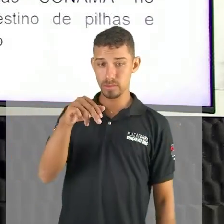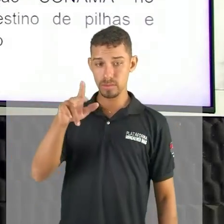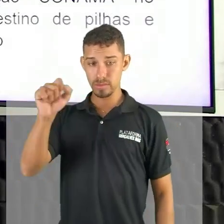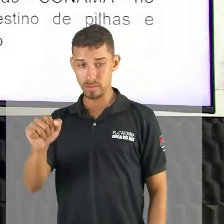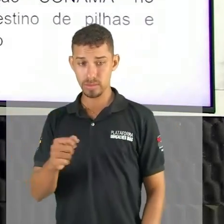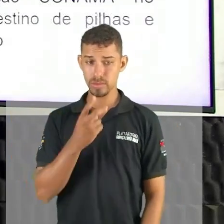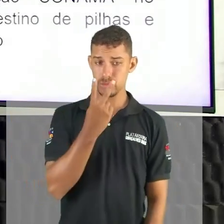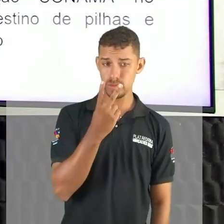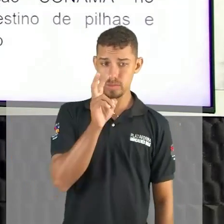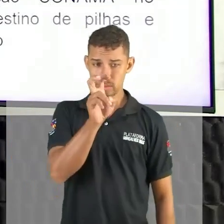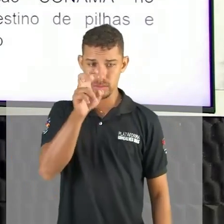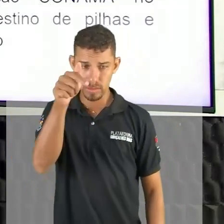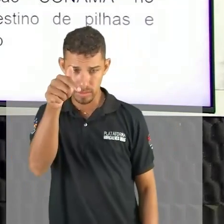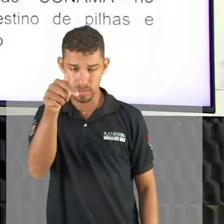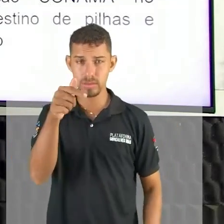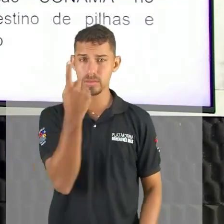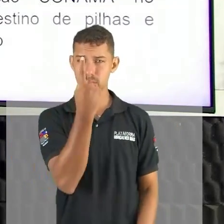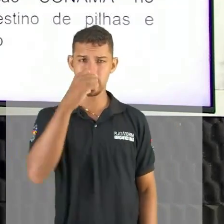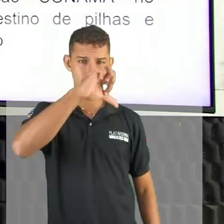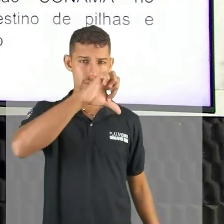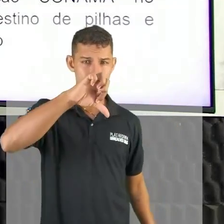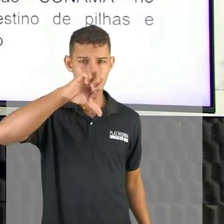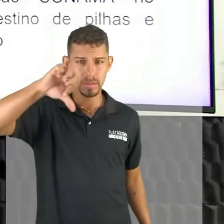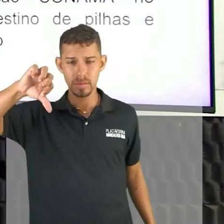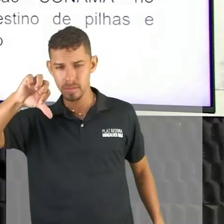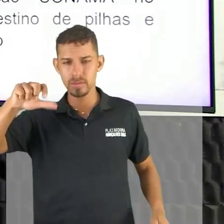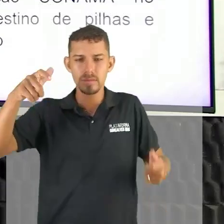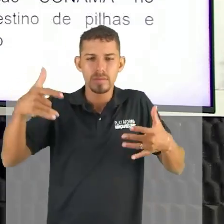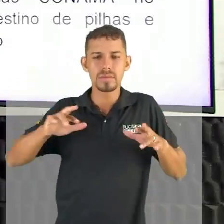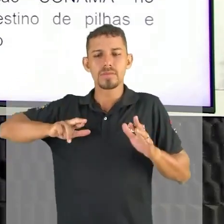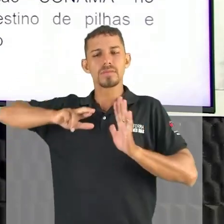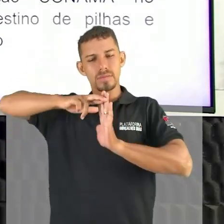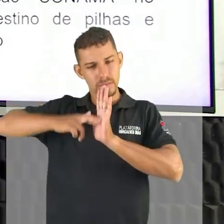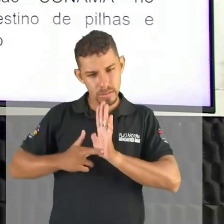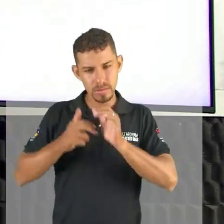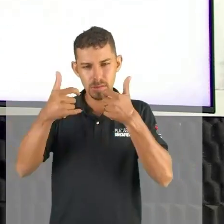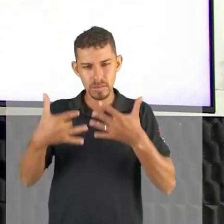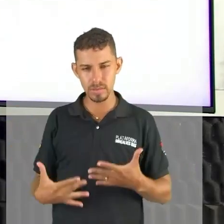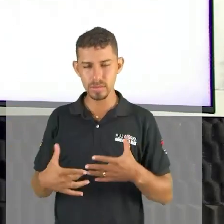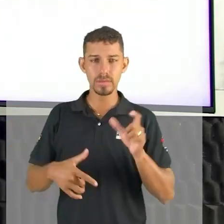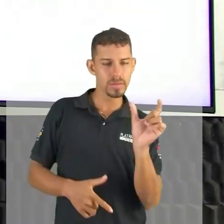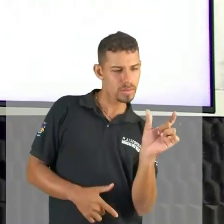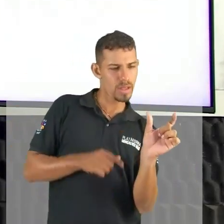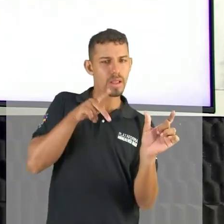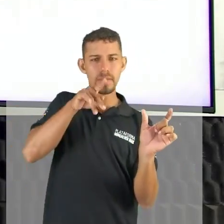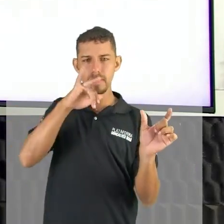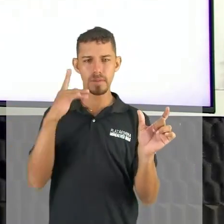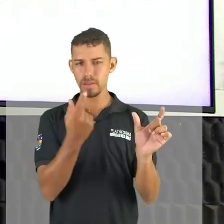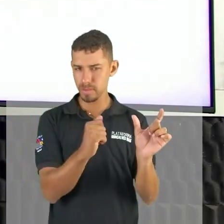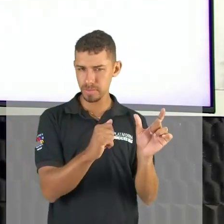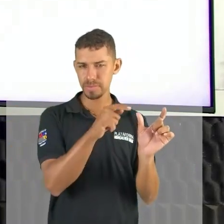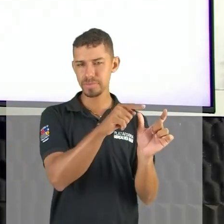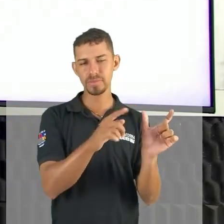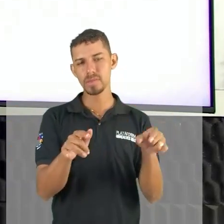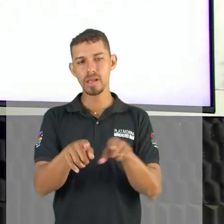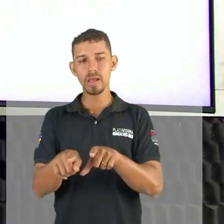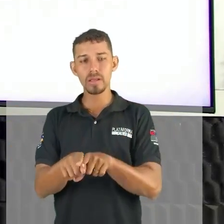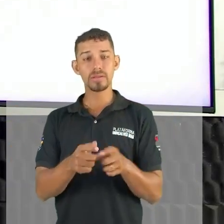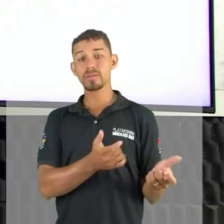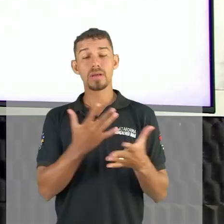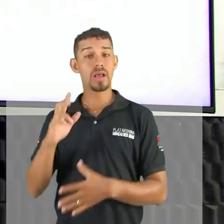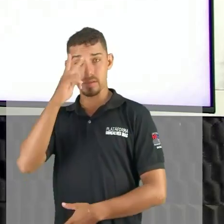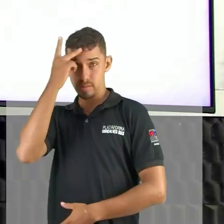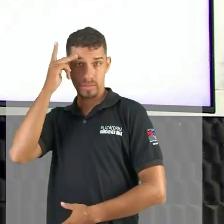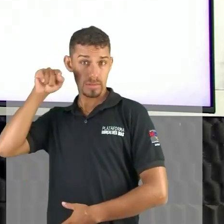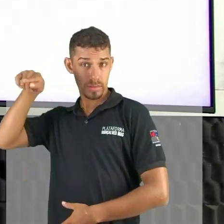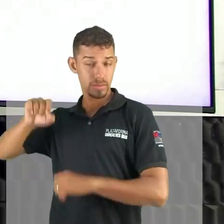257 de 1999, regula o destino de pilhas e baterias após o seu esgotamento e determina aos fabricantes